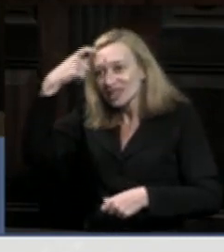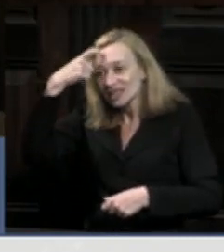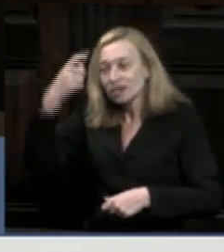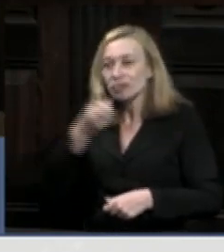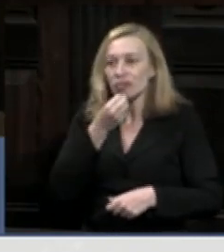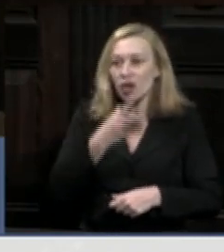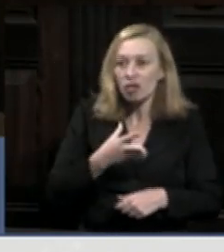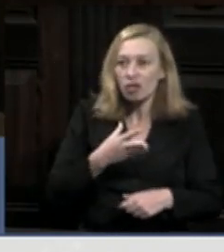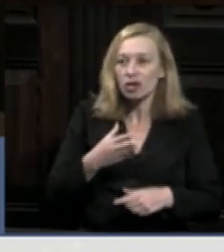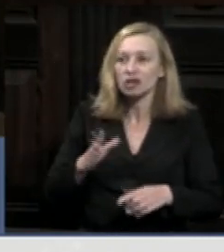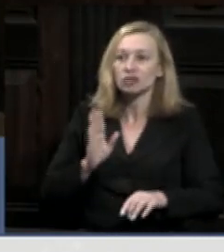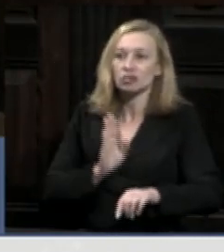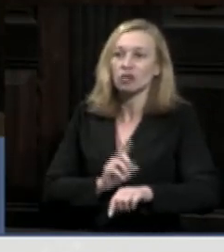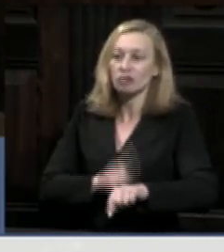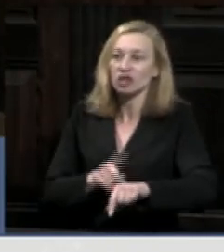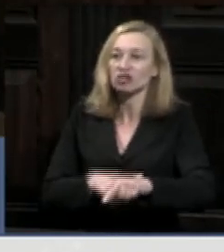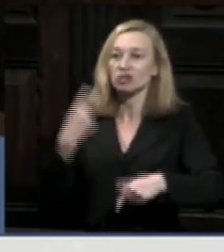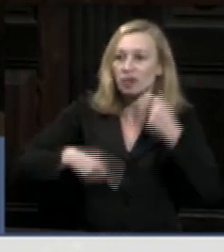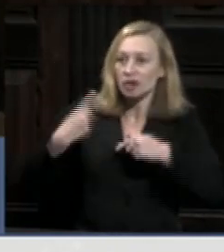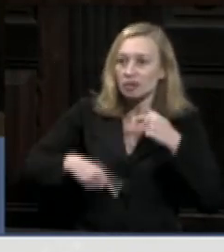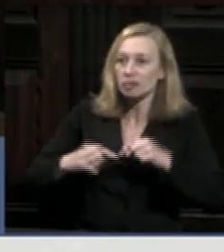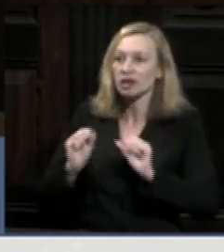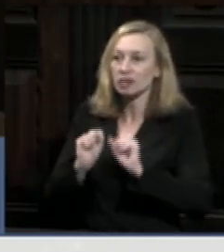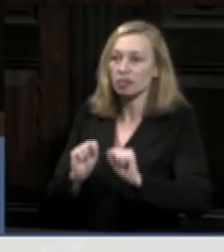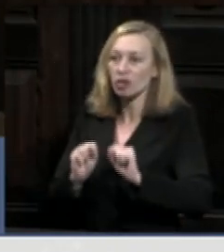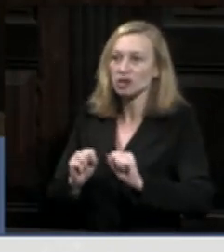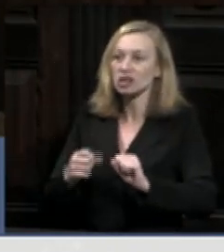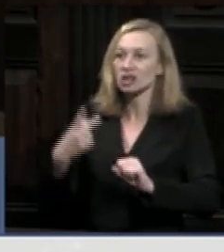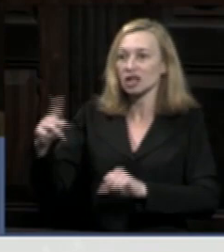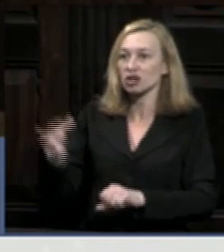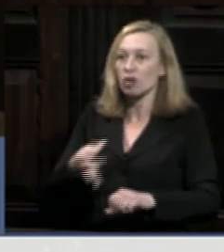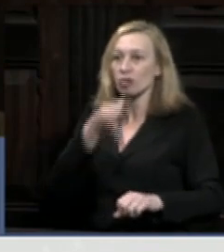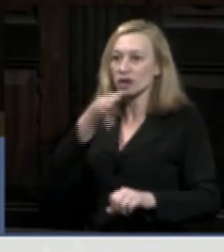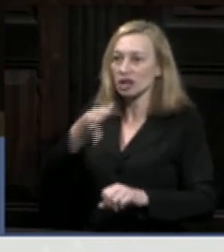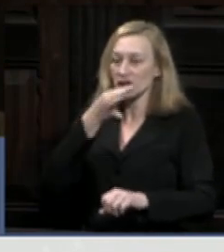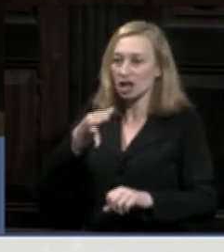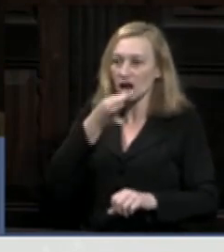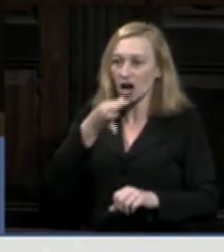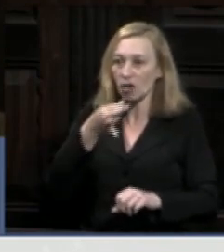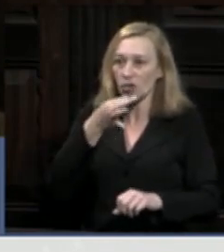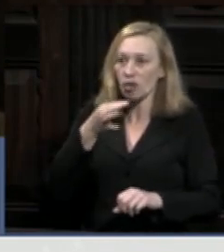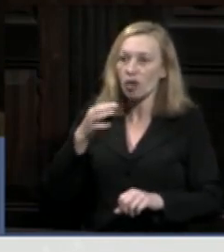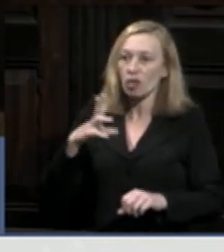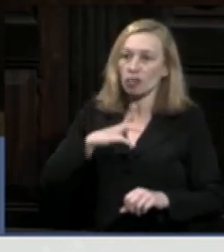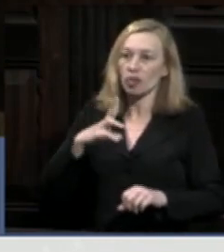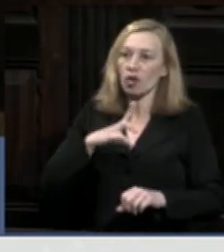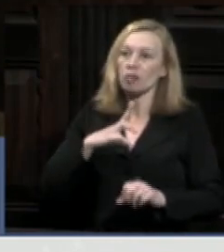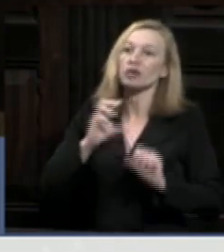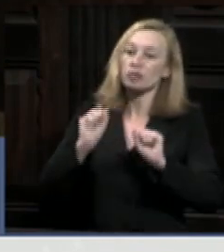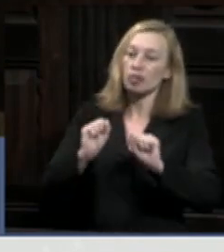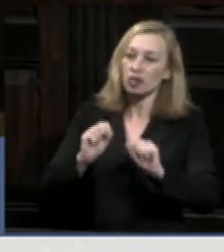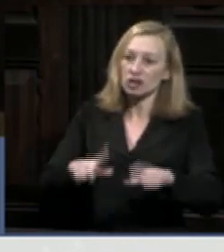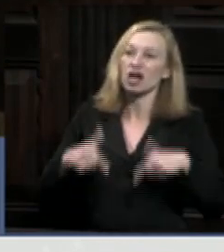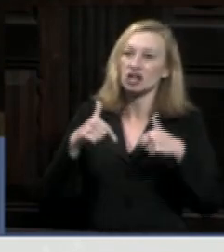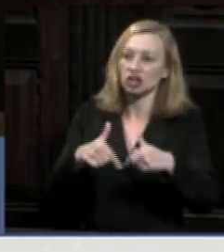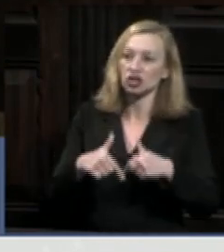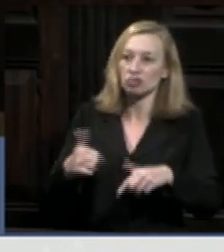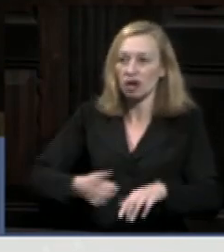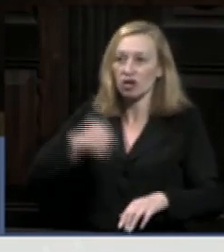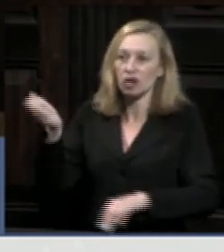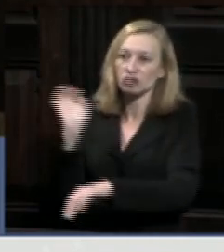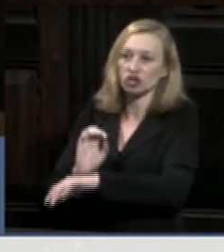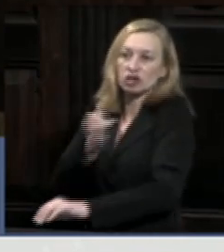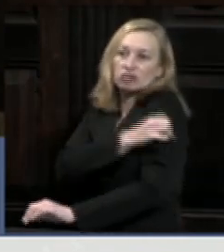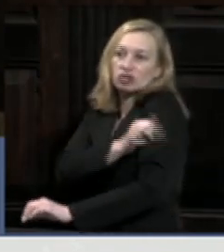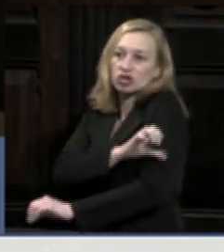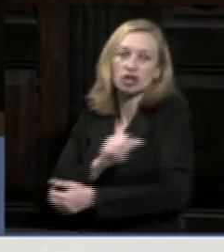através do debate para que a juventude de fato possa ser protagonista e seu protagonismo jovem no estado do rio de